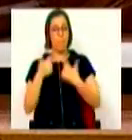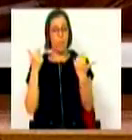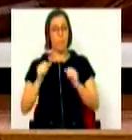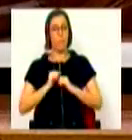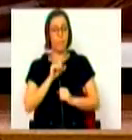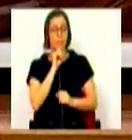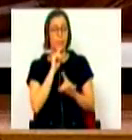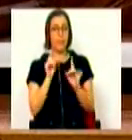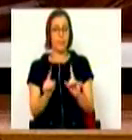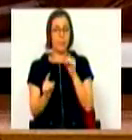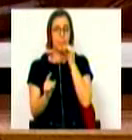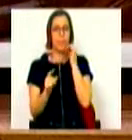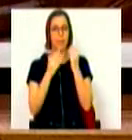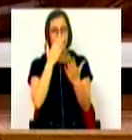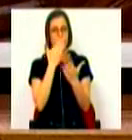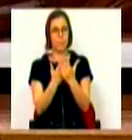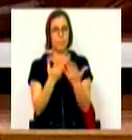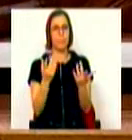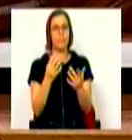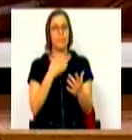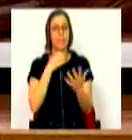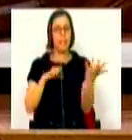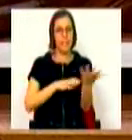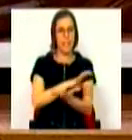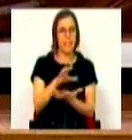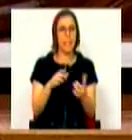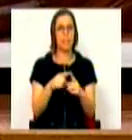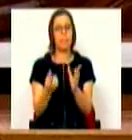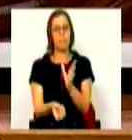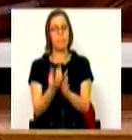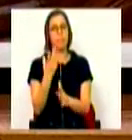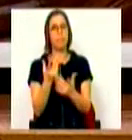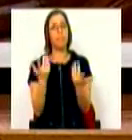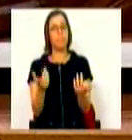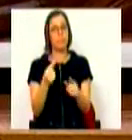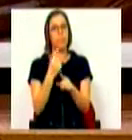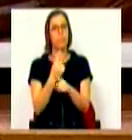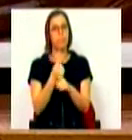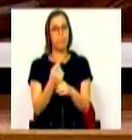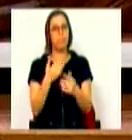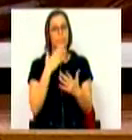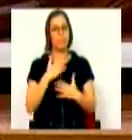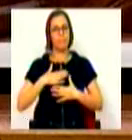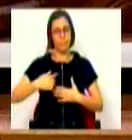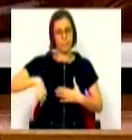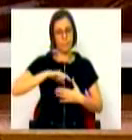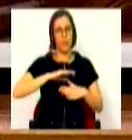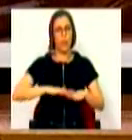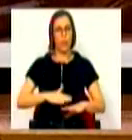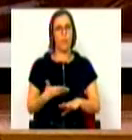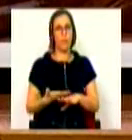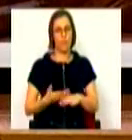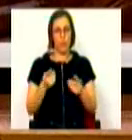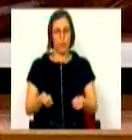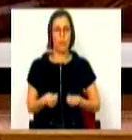nossas capacidades para enfrentarmos as crises, criamos margens que também nos permitirão reforçar